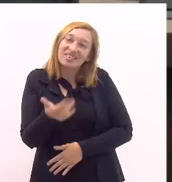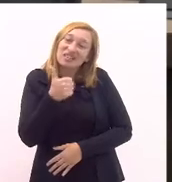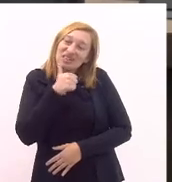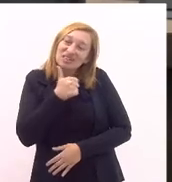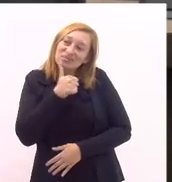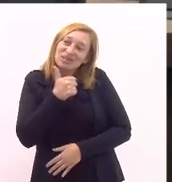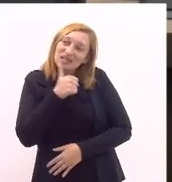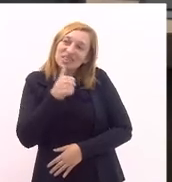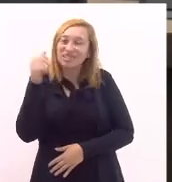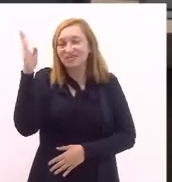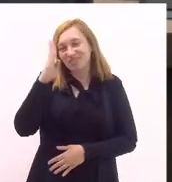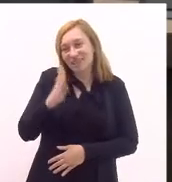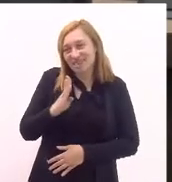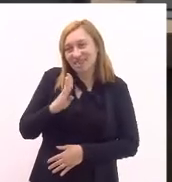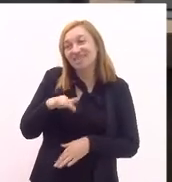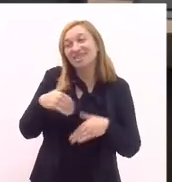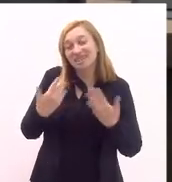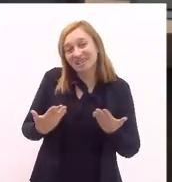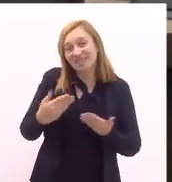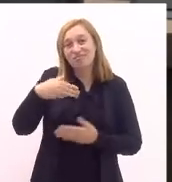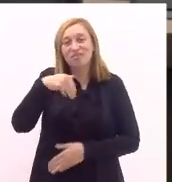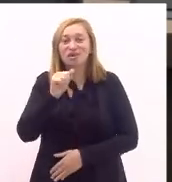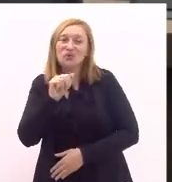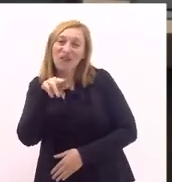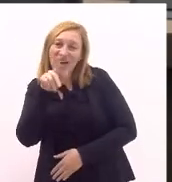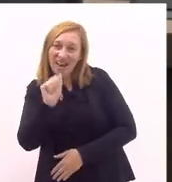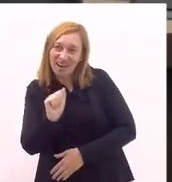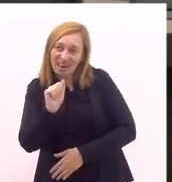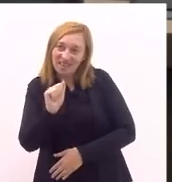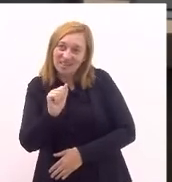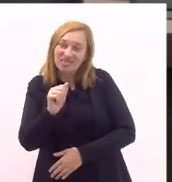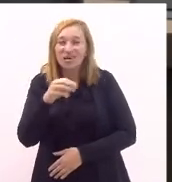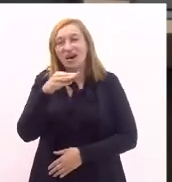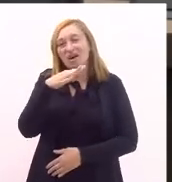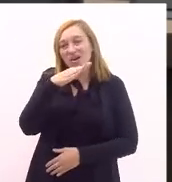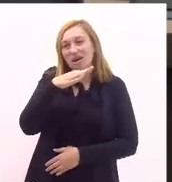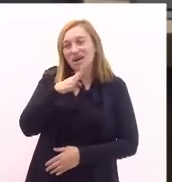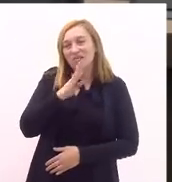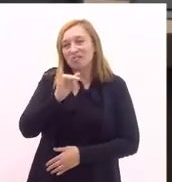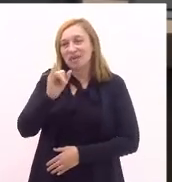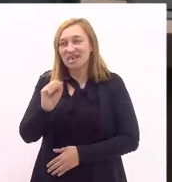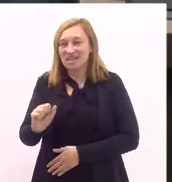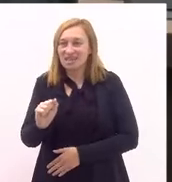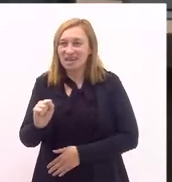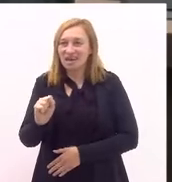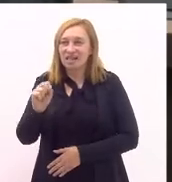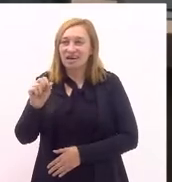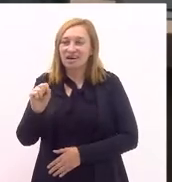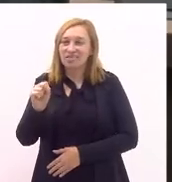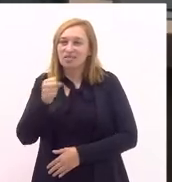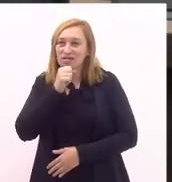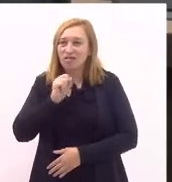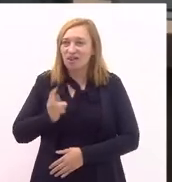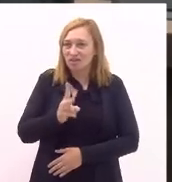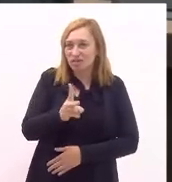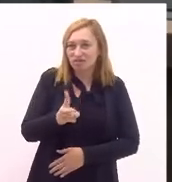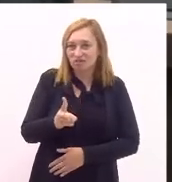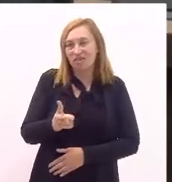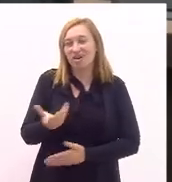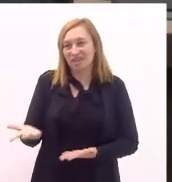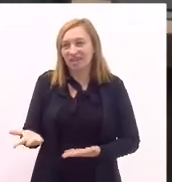pelas meninas do Brasil Então a Manuela com a sua bisavó vai continuar essa caminhada